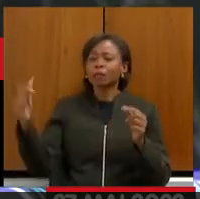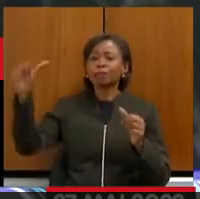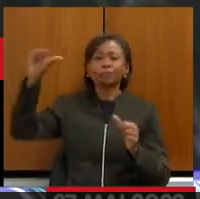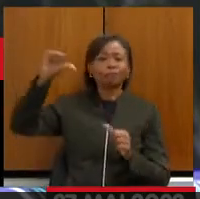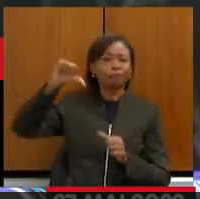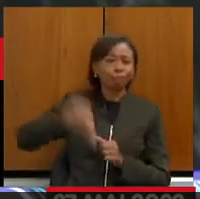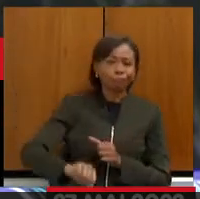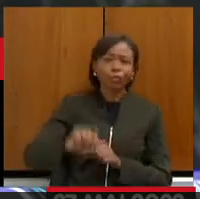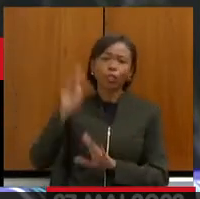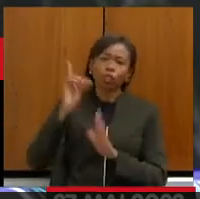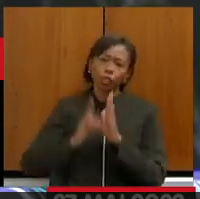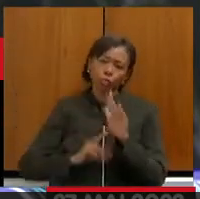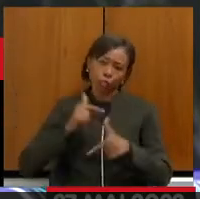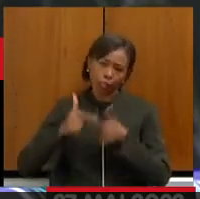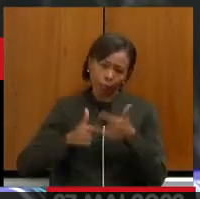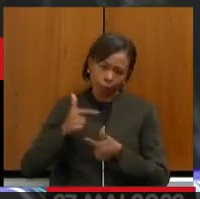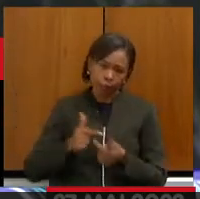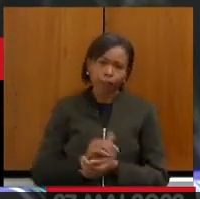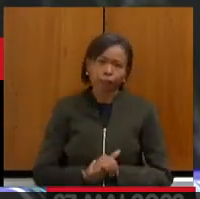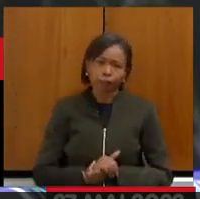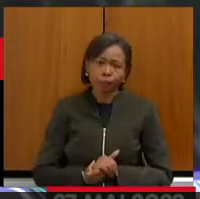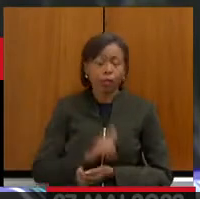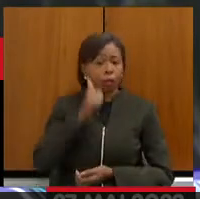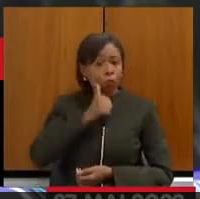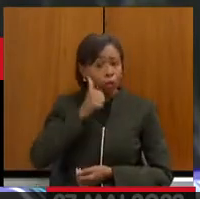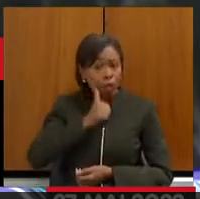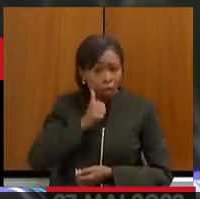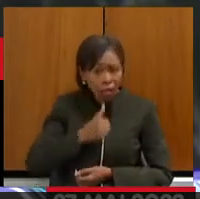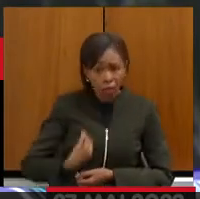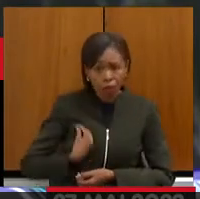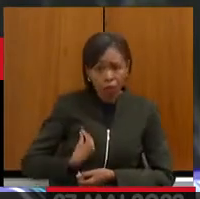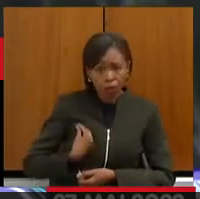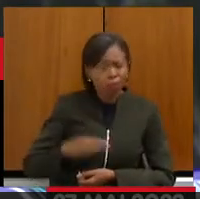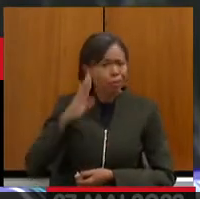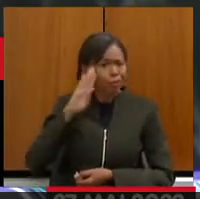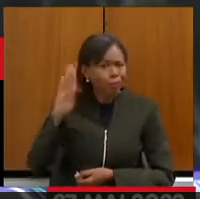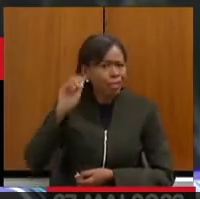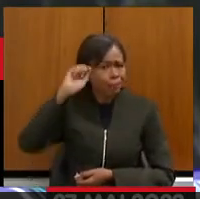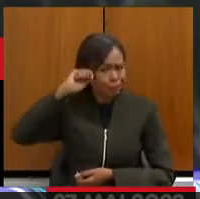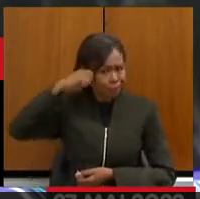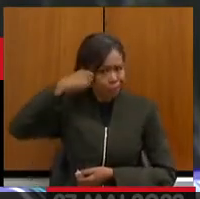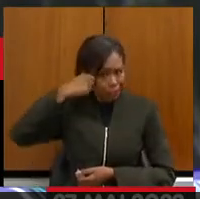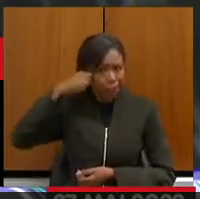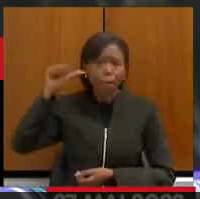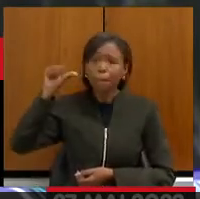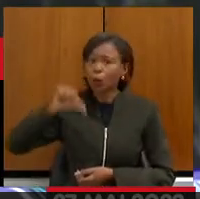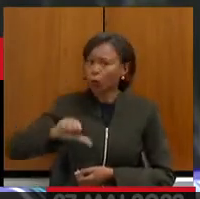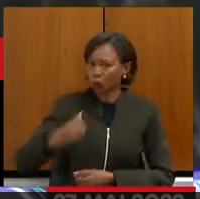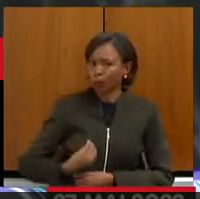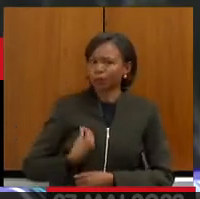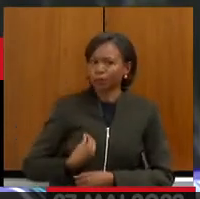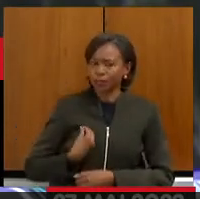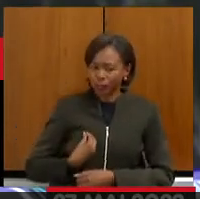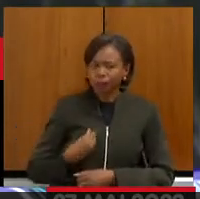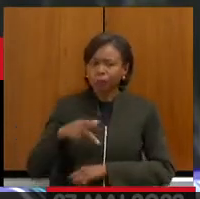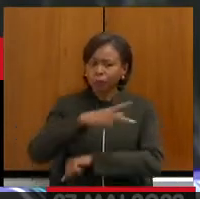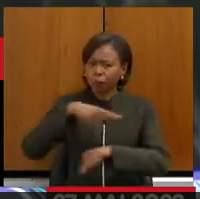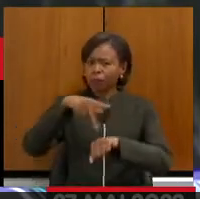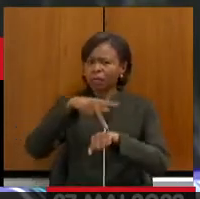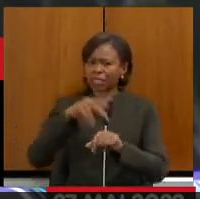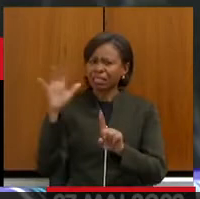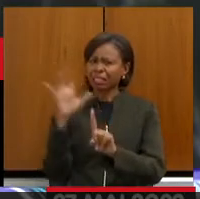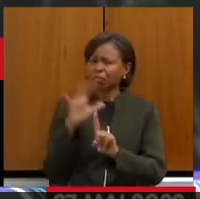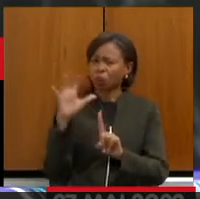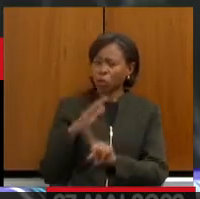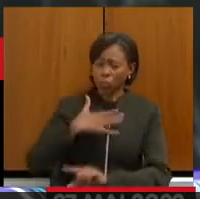trabalhistas é a vida das mulheres principalmente das mulheres negras só piorou Vivemos em um país sobre a influência